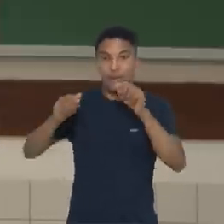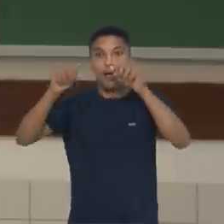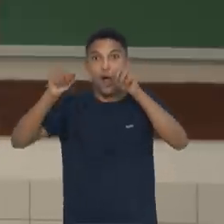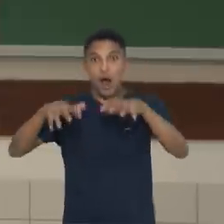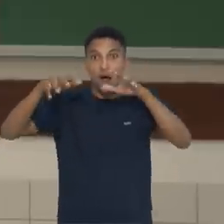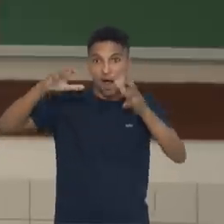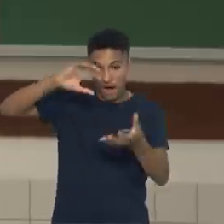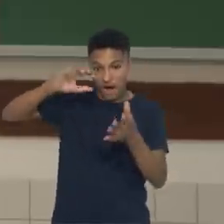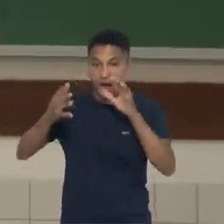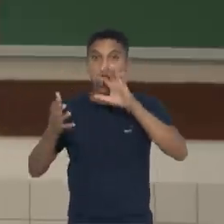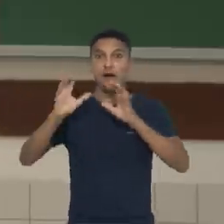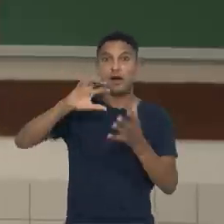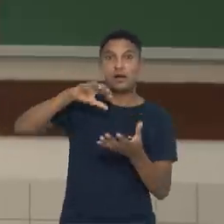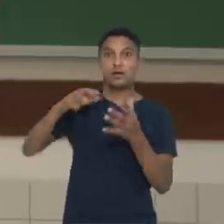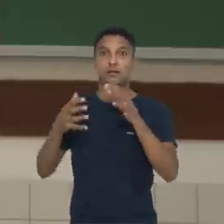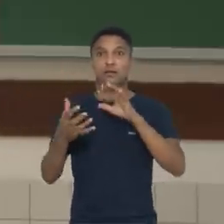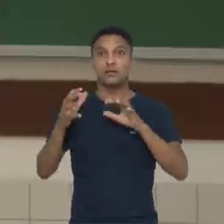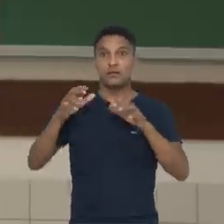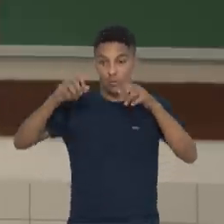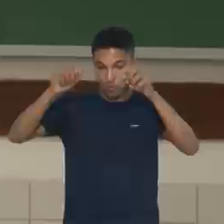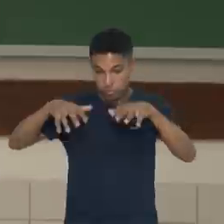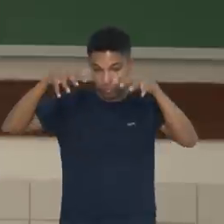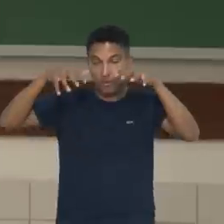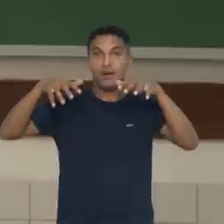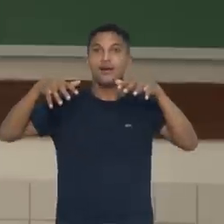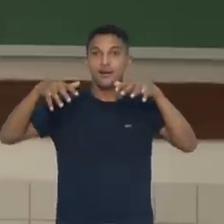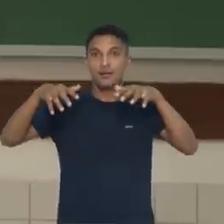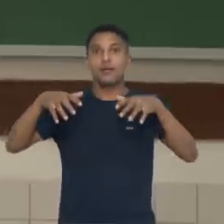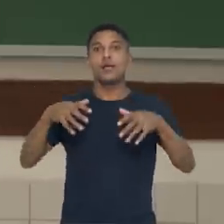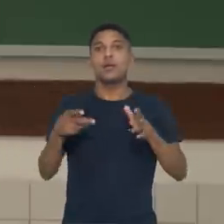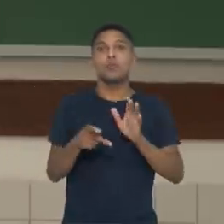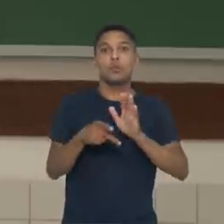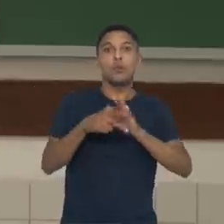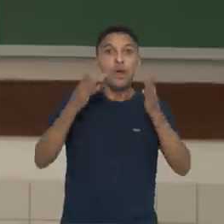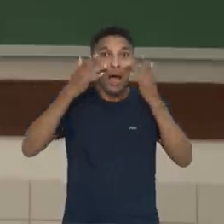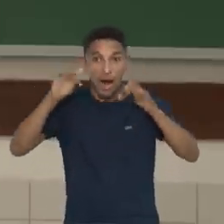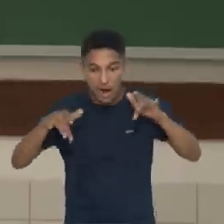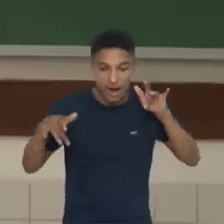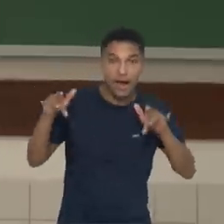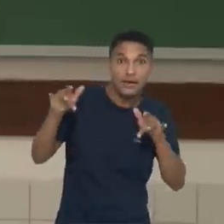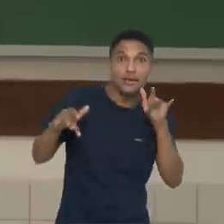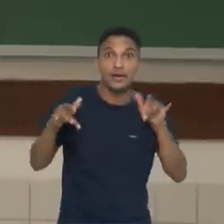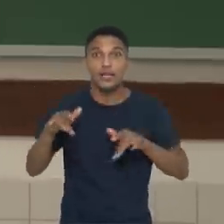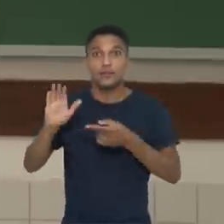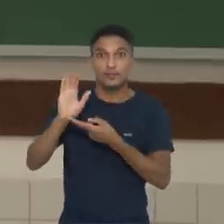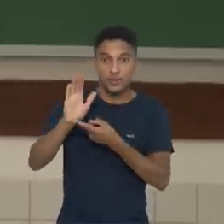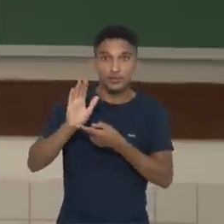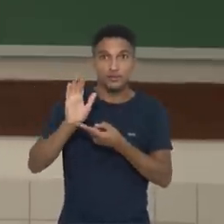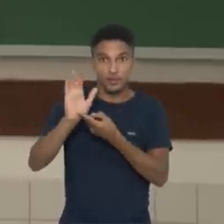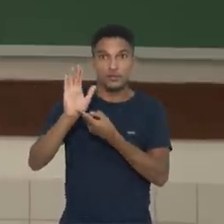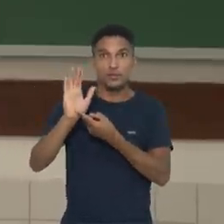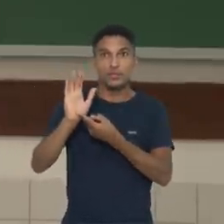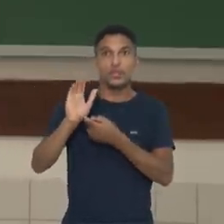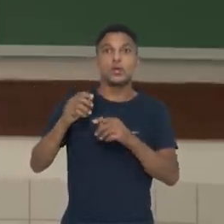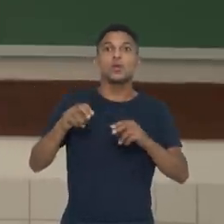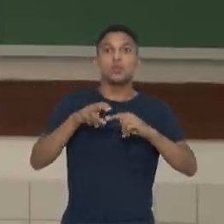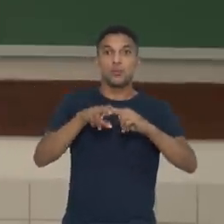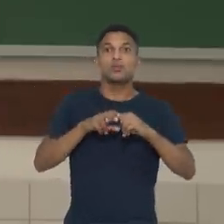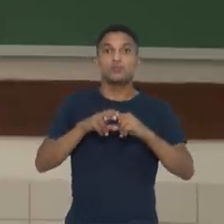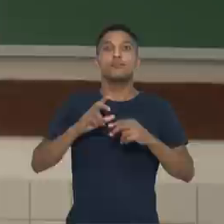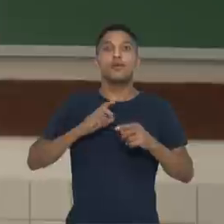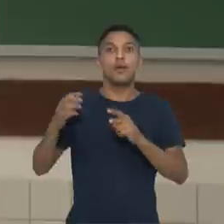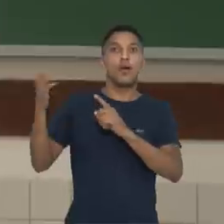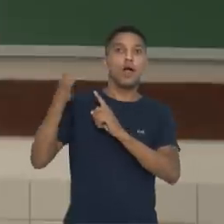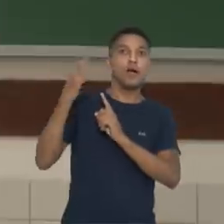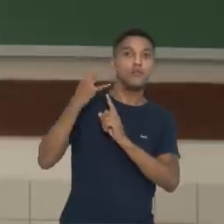estavam sempre fazendo trabalhos artísticos, e isso também vai inspirar a nossa arte aqui no Brasil, na nossa arte circense, né,